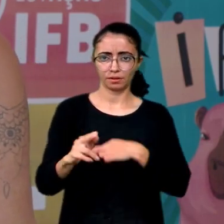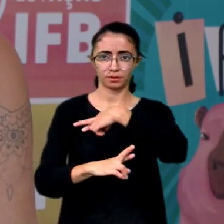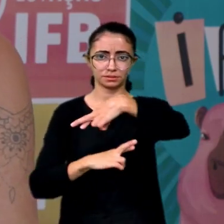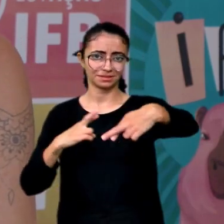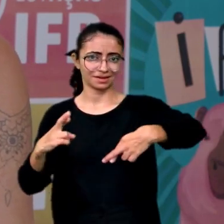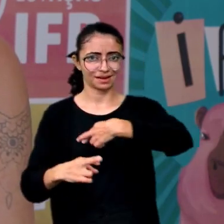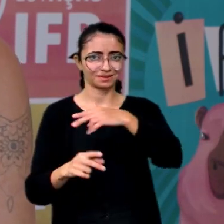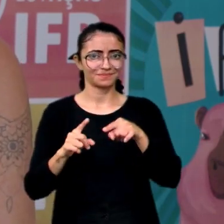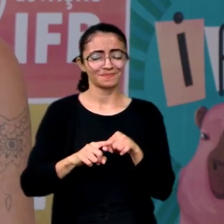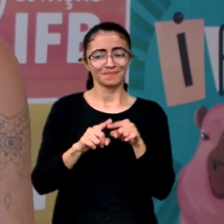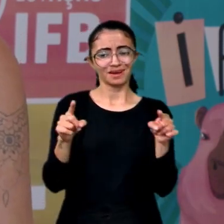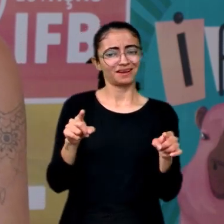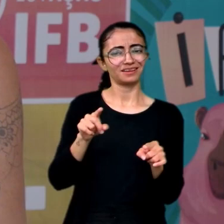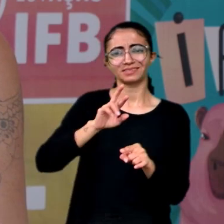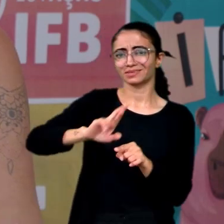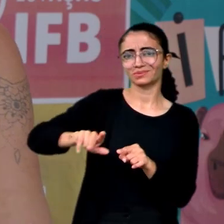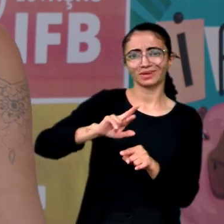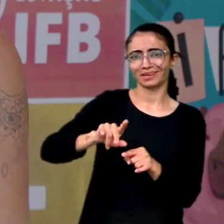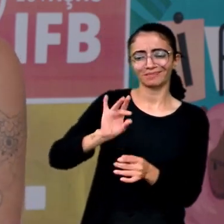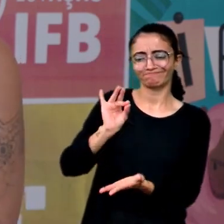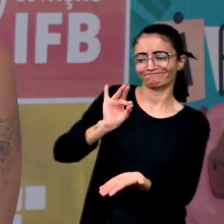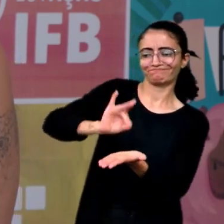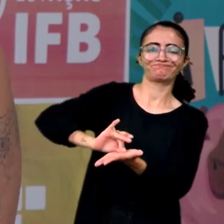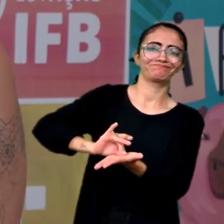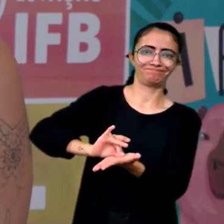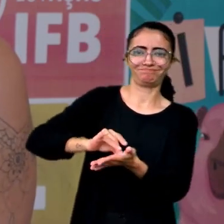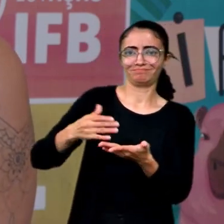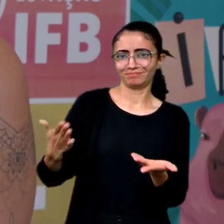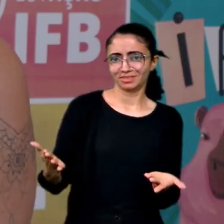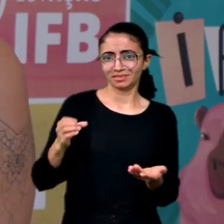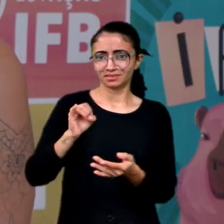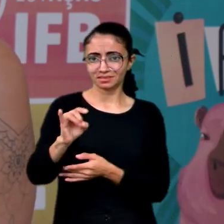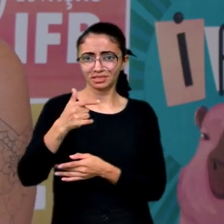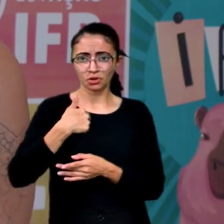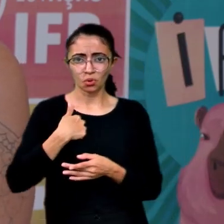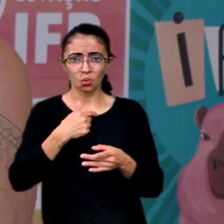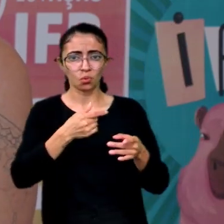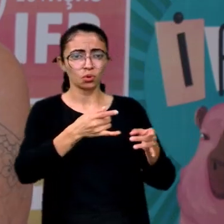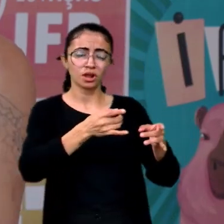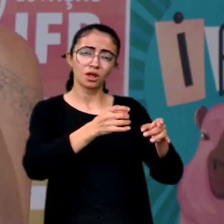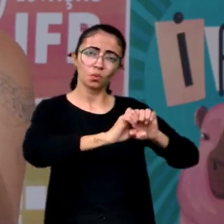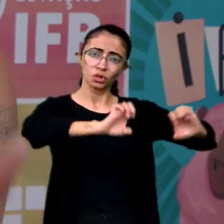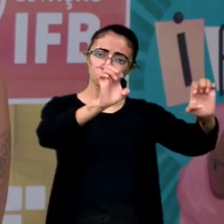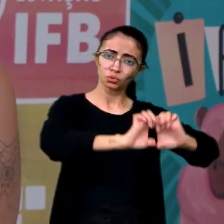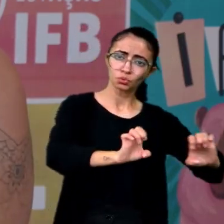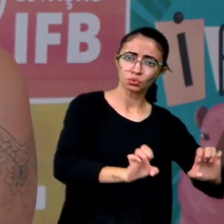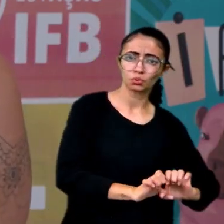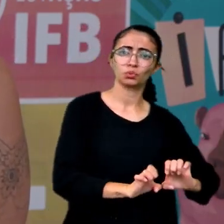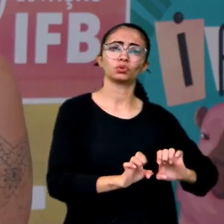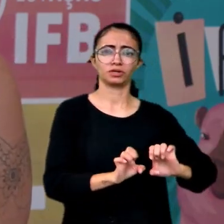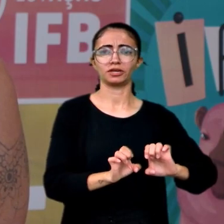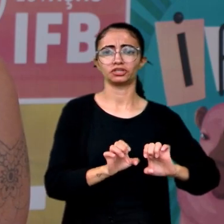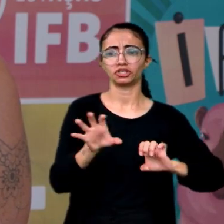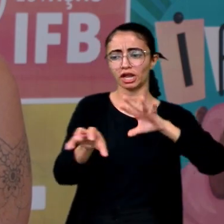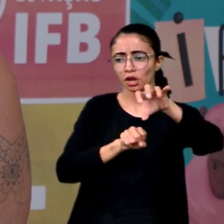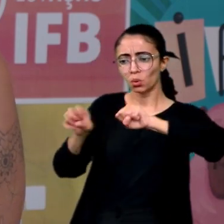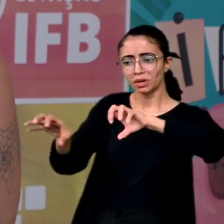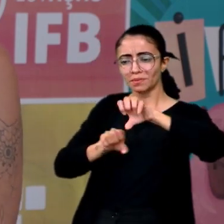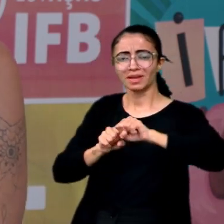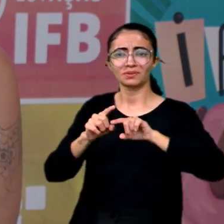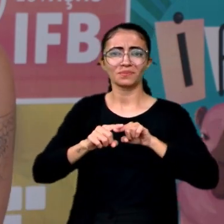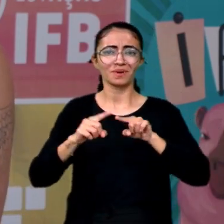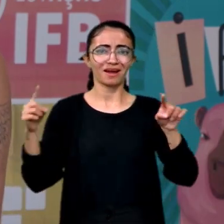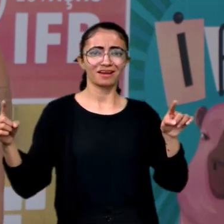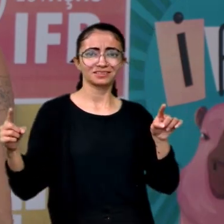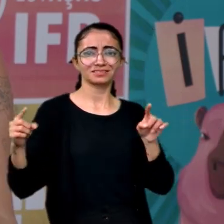não adianta eu colocar nenhuma estrutura de recolhimento se eu não ensino a comunidade.